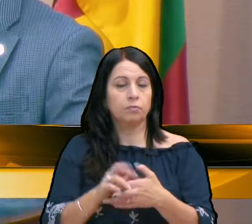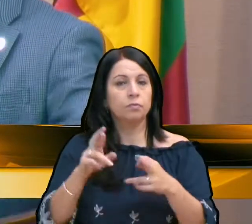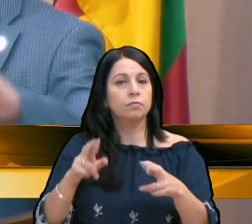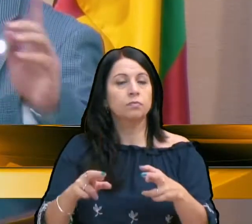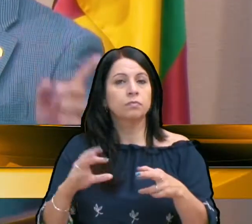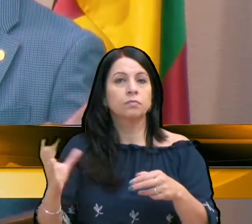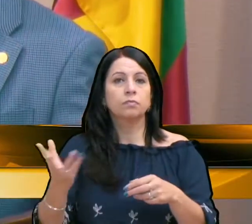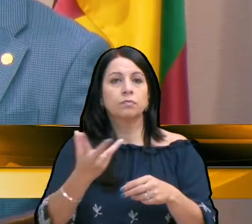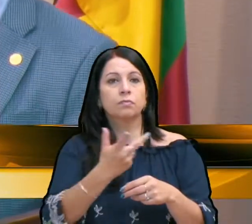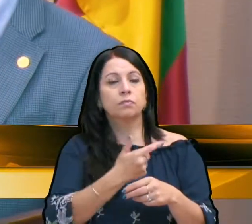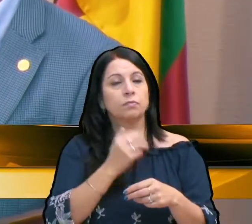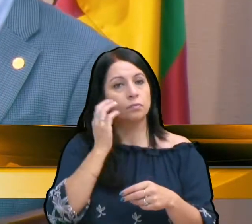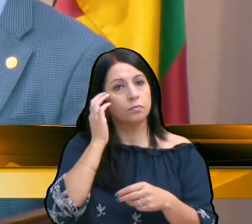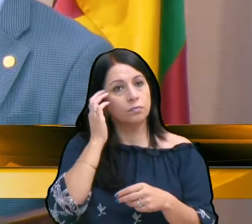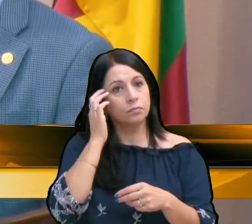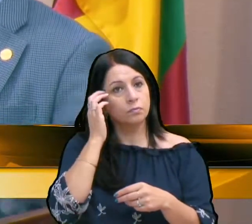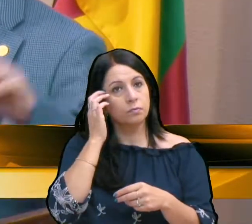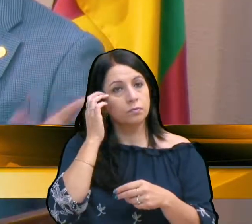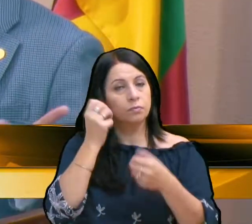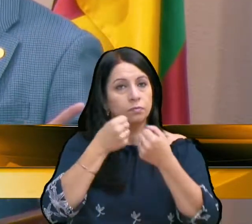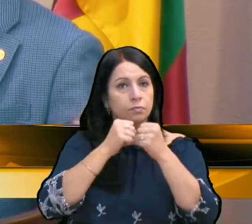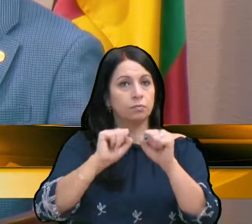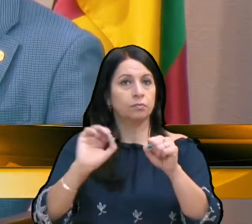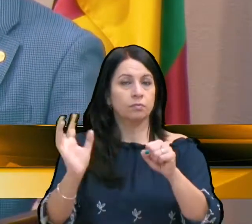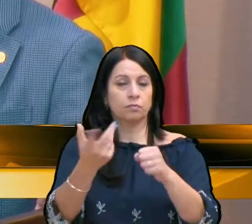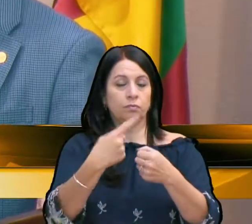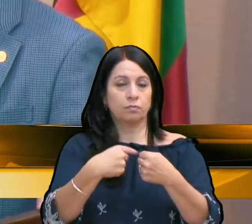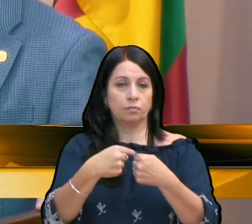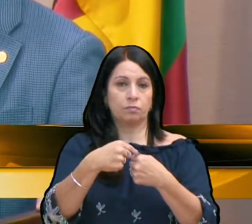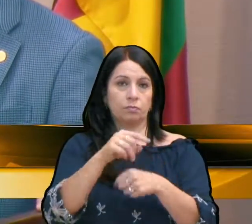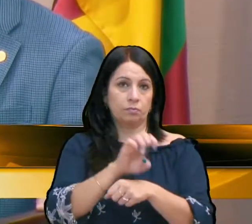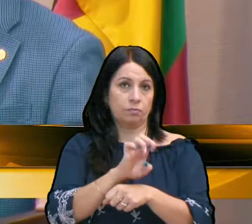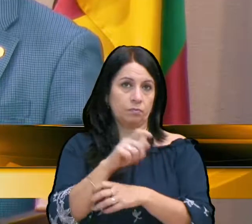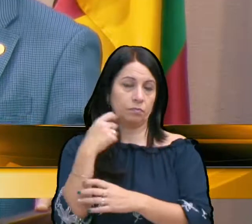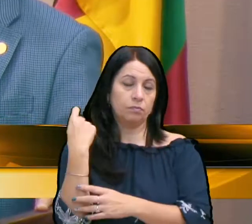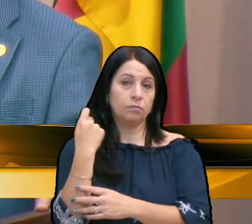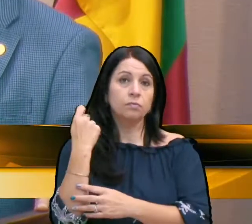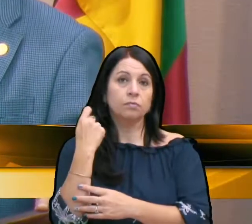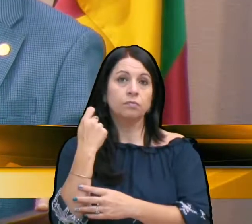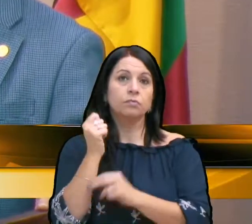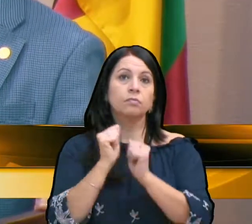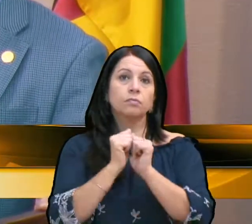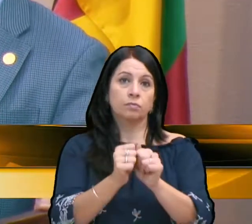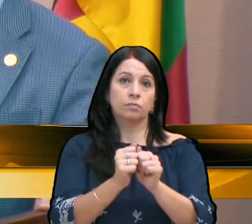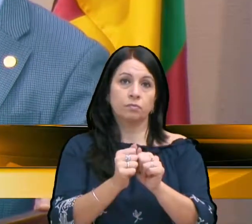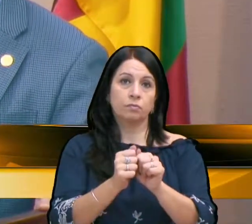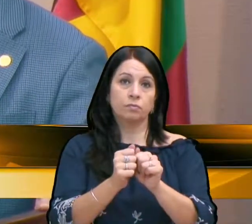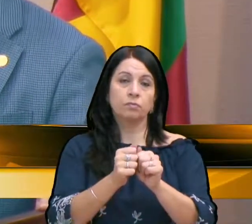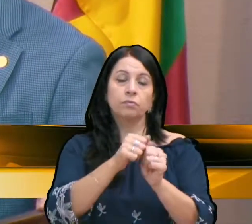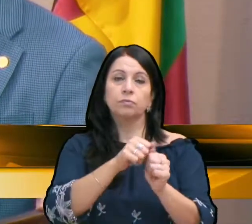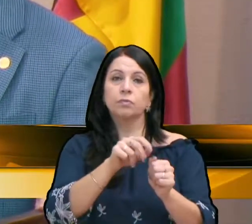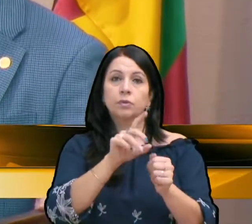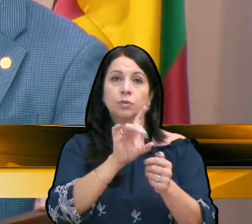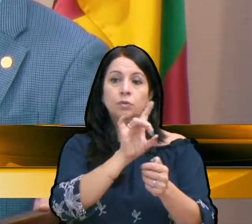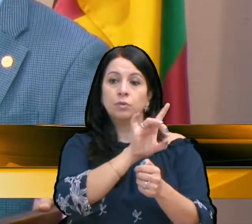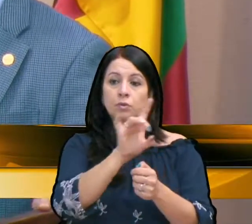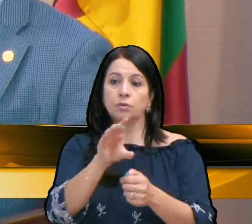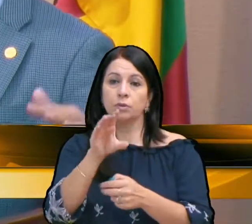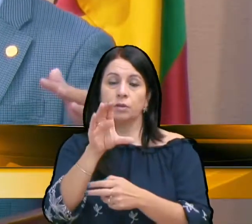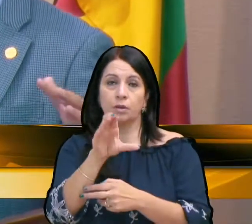com todas as secretarias e todos os municípios do estado do Rio Grande do Sul, junto com as suas respectivas